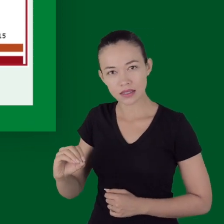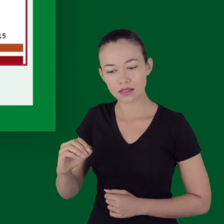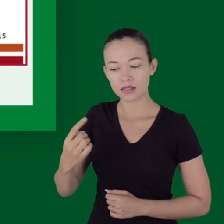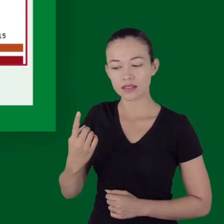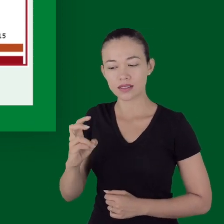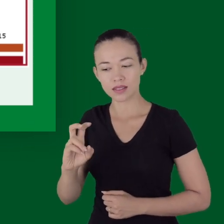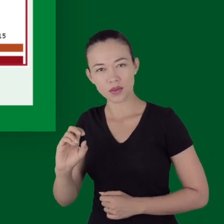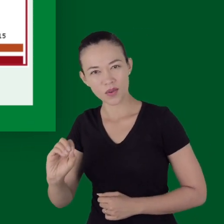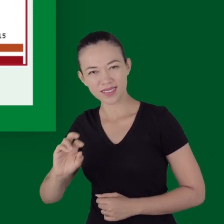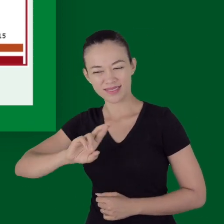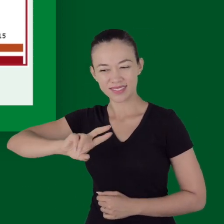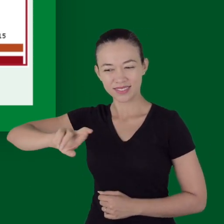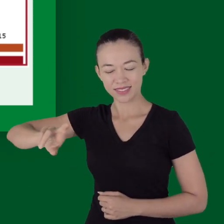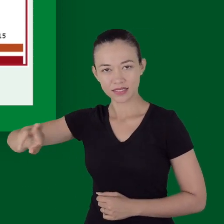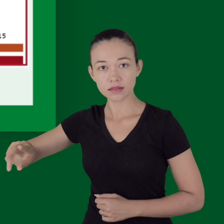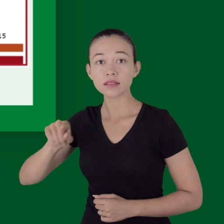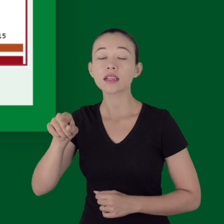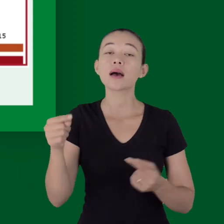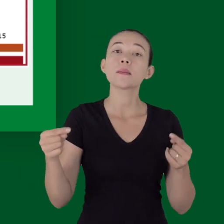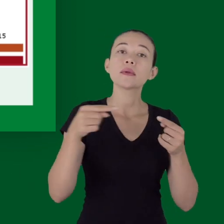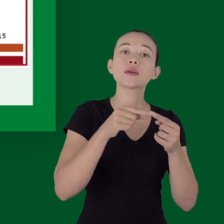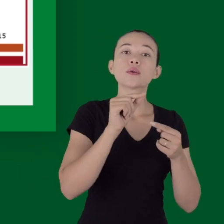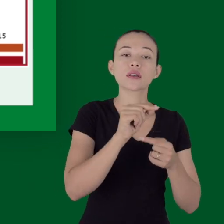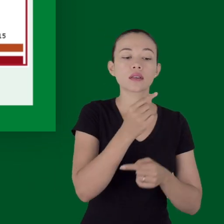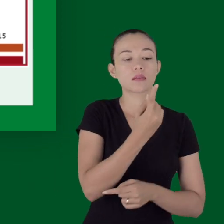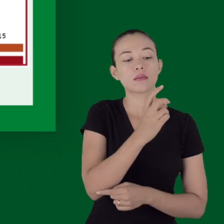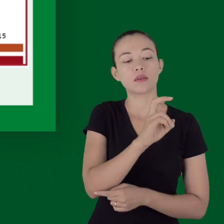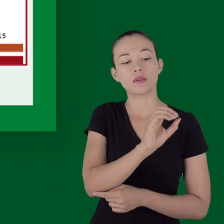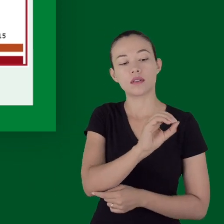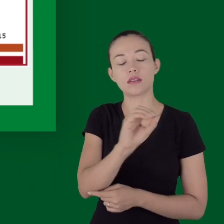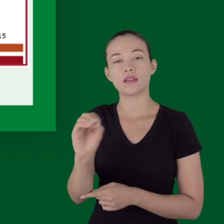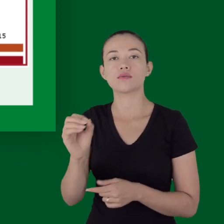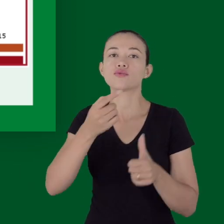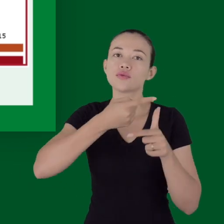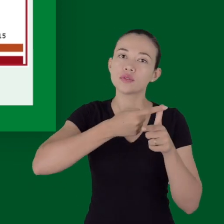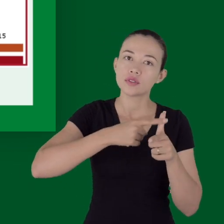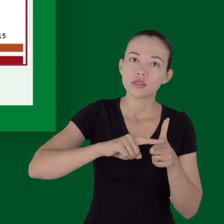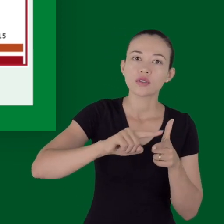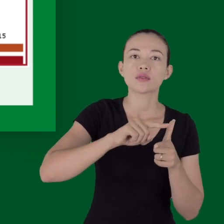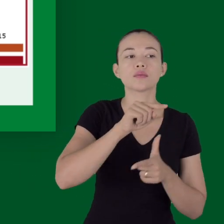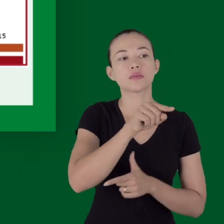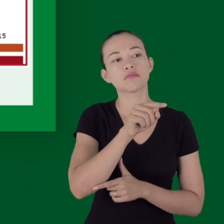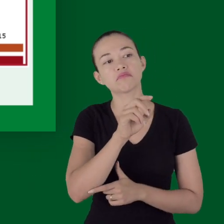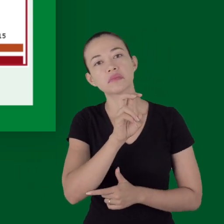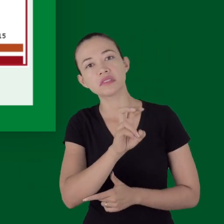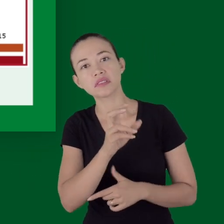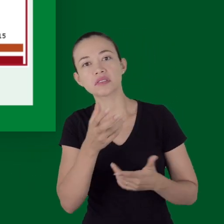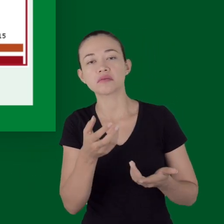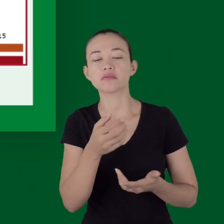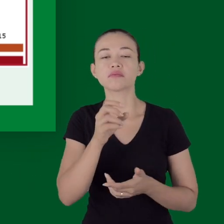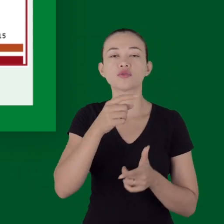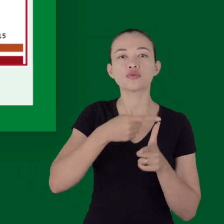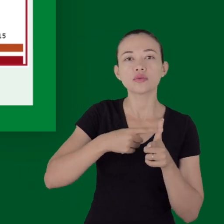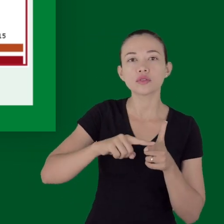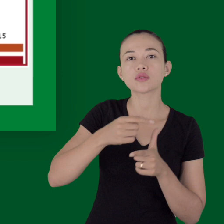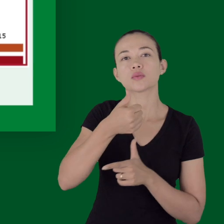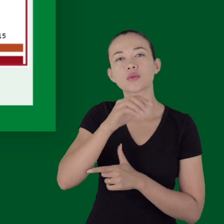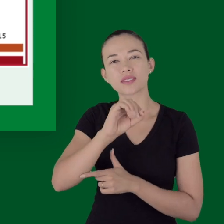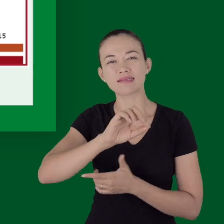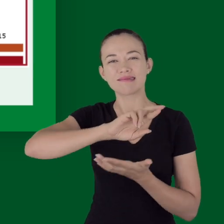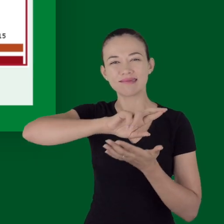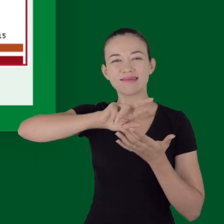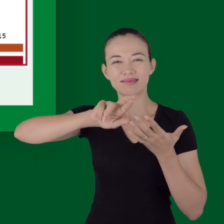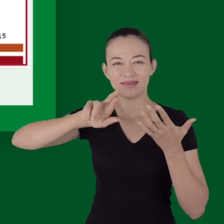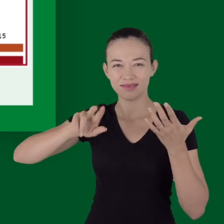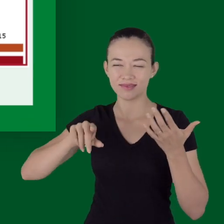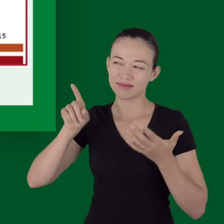Então, falando um pouquinho de bradiarritmias, a gente sabe que as bradiarritmias tem que ter uma frequência abaixo de 50 para a